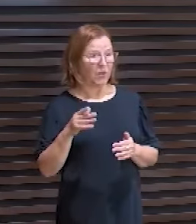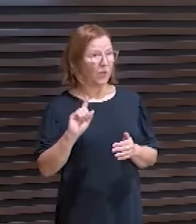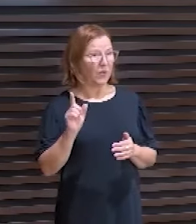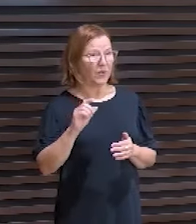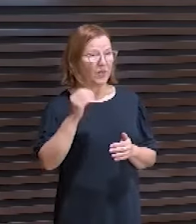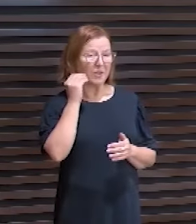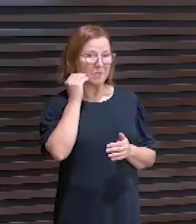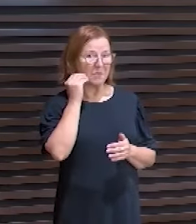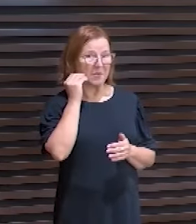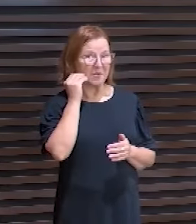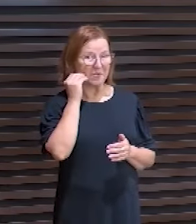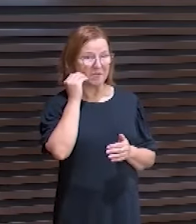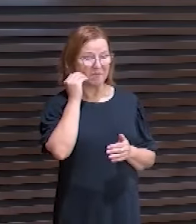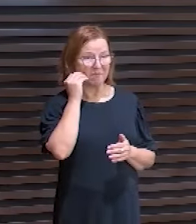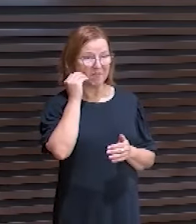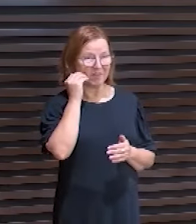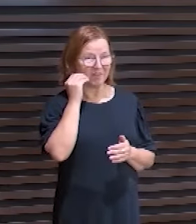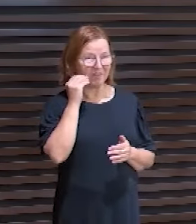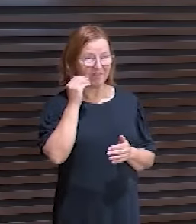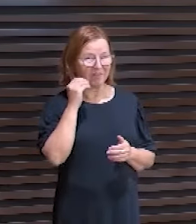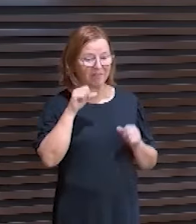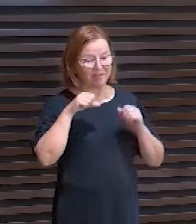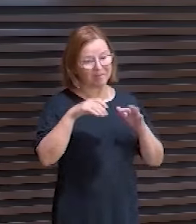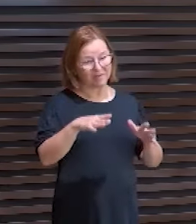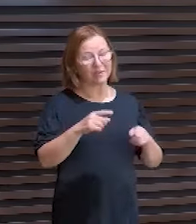quê Porque eles vão